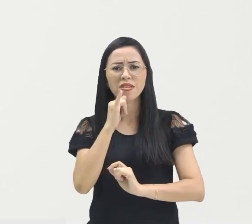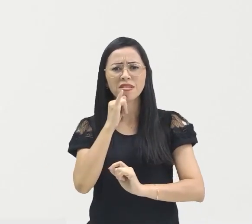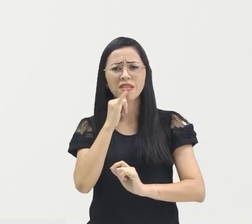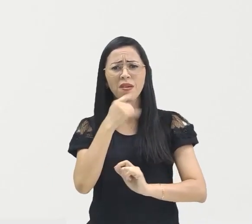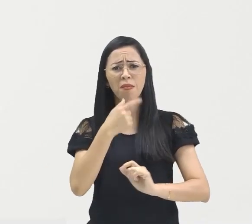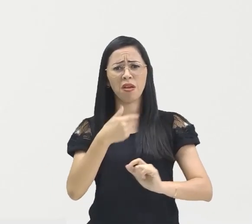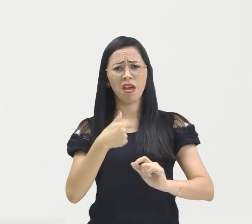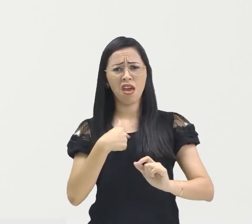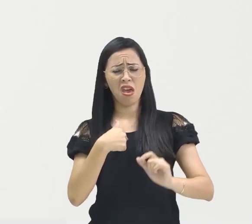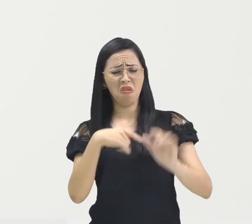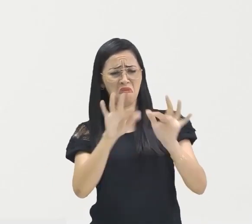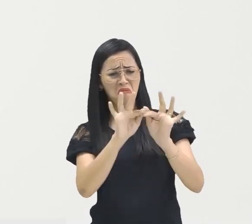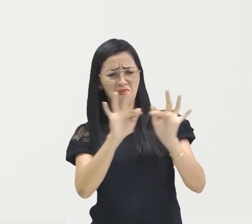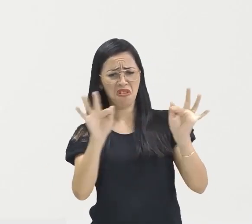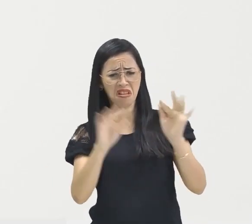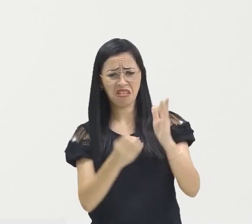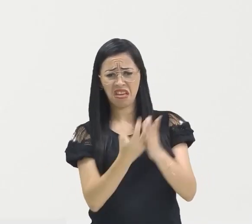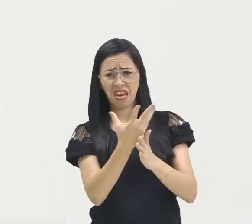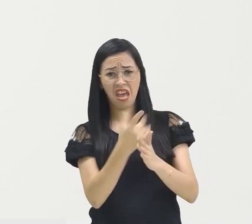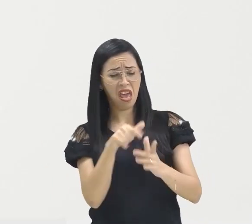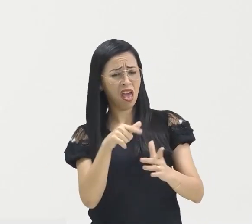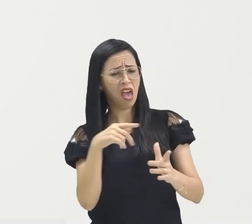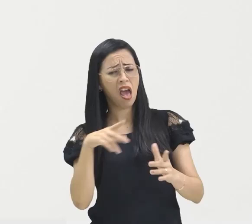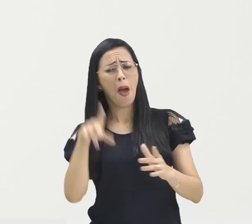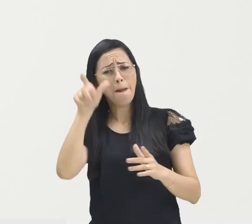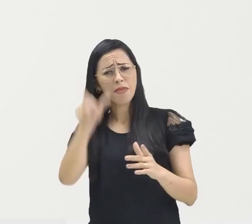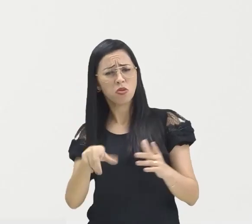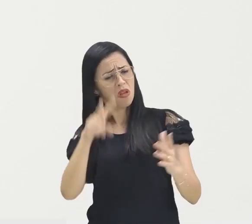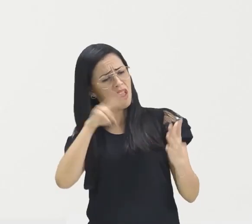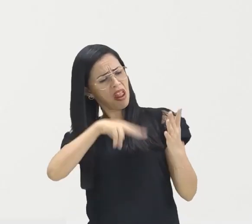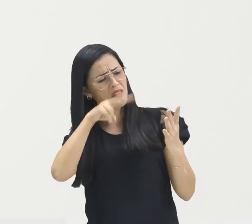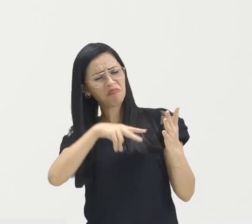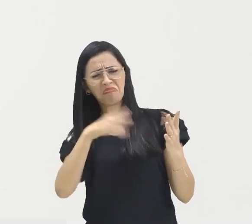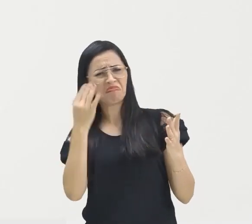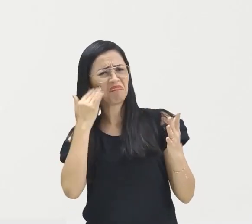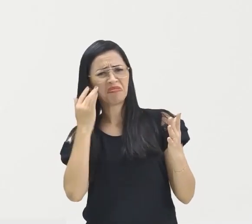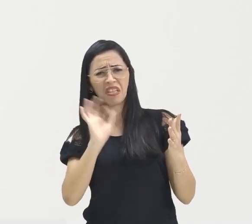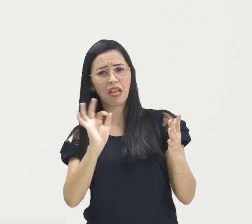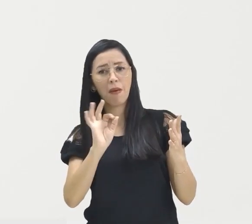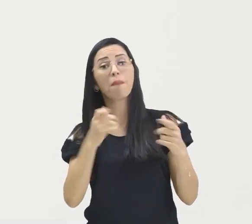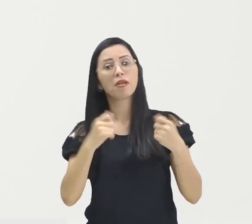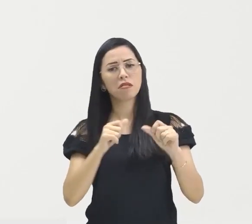para quem lê, pode refazer. A gente vai ter que retomar.